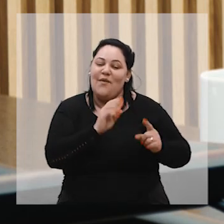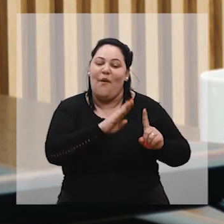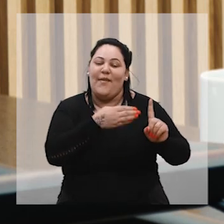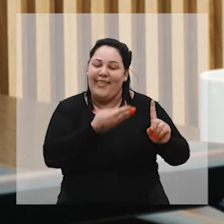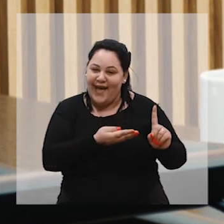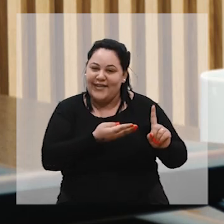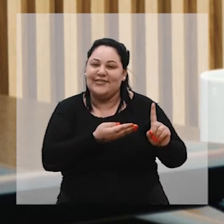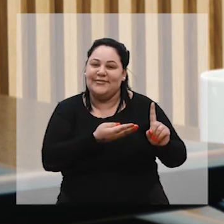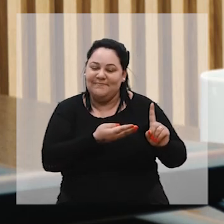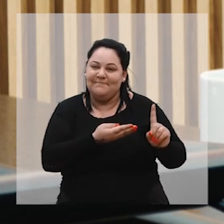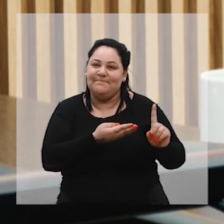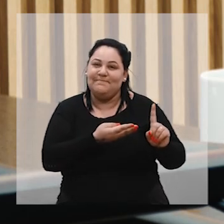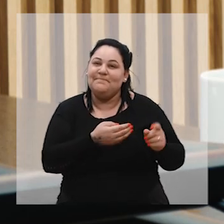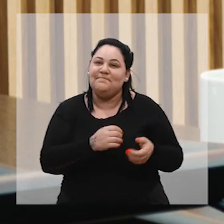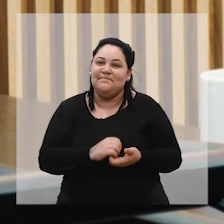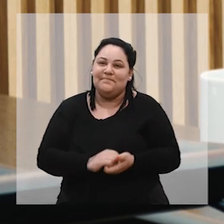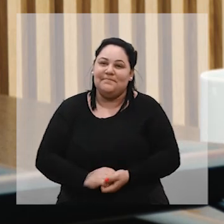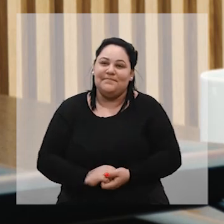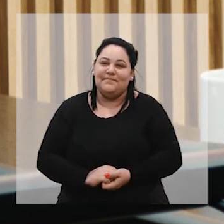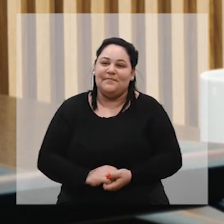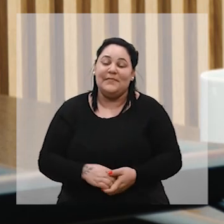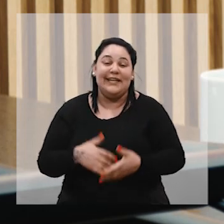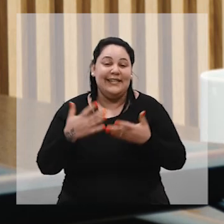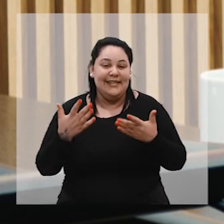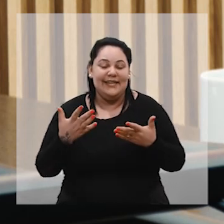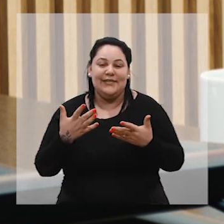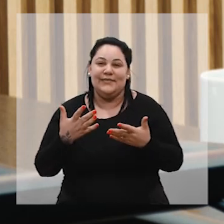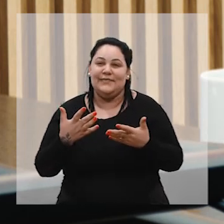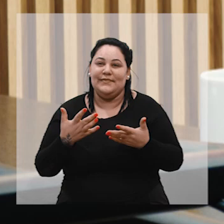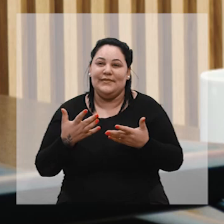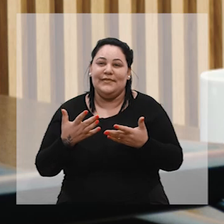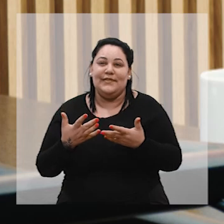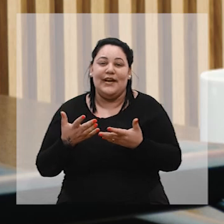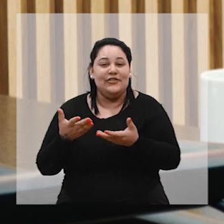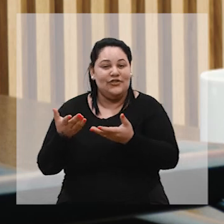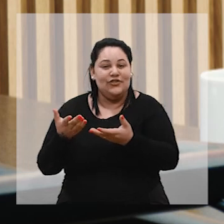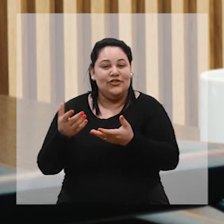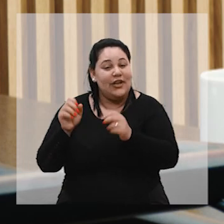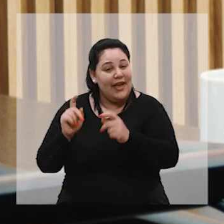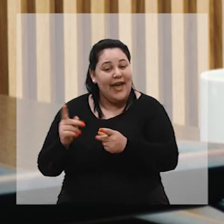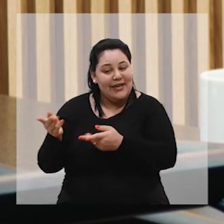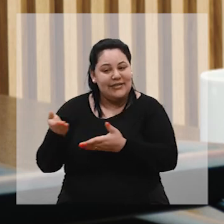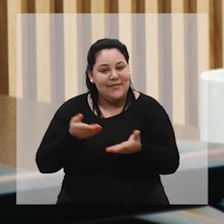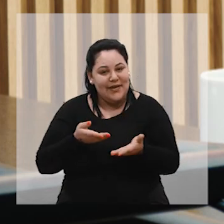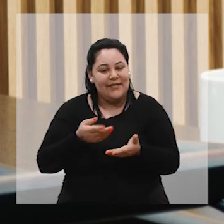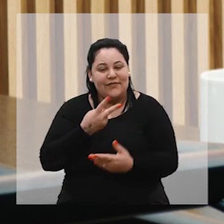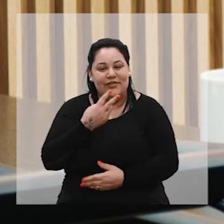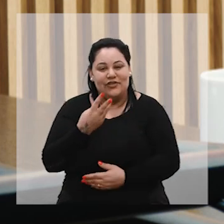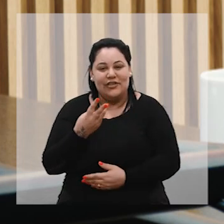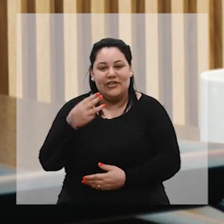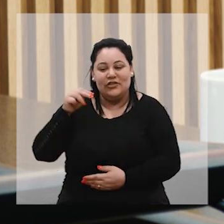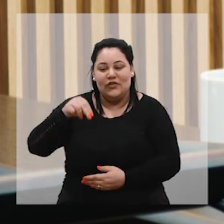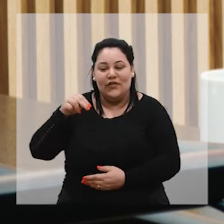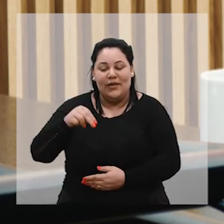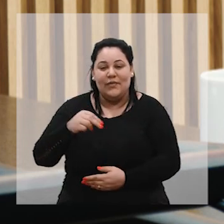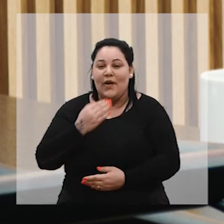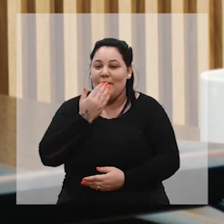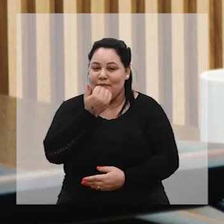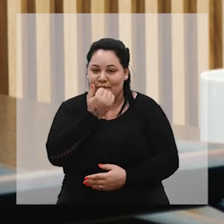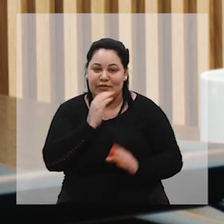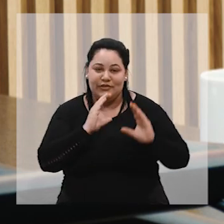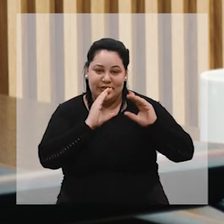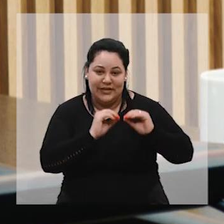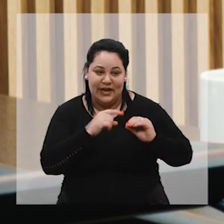contemplado, você foi nomeado a receber a nossa homenagem. Então a gente quer te receber dia 23 de novembro para